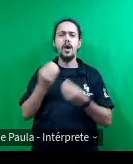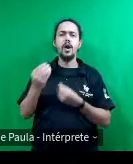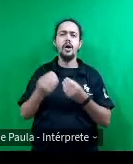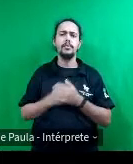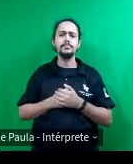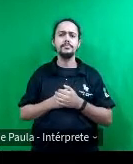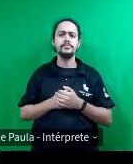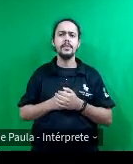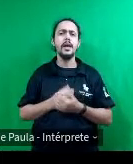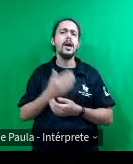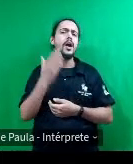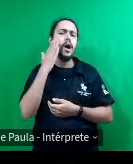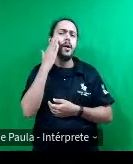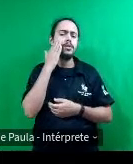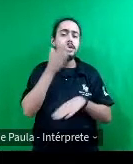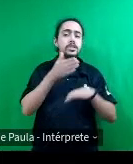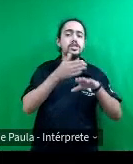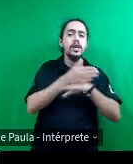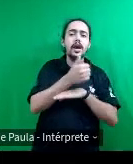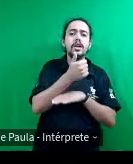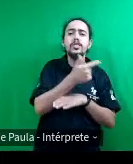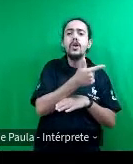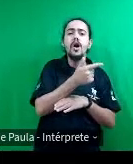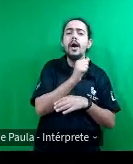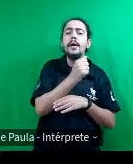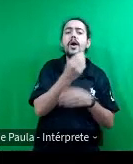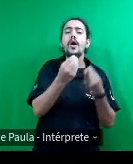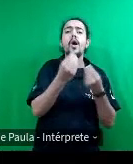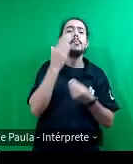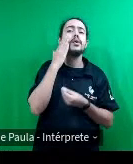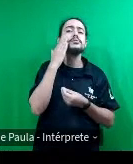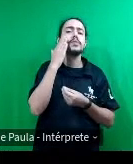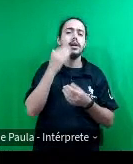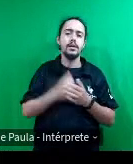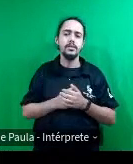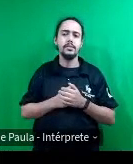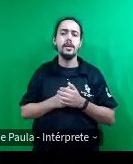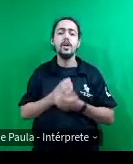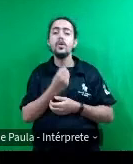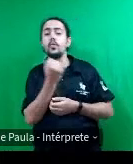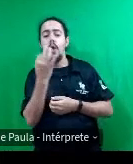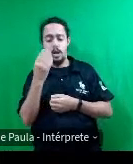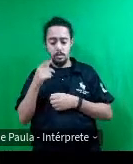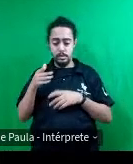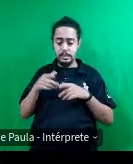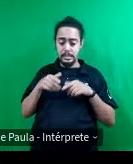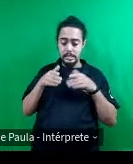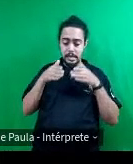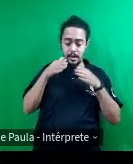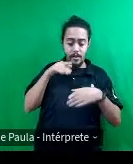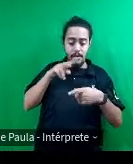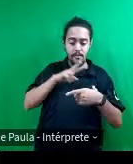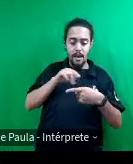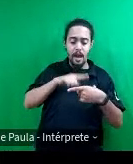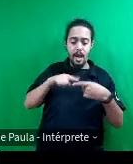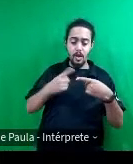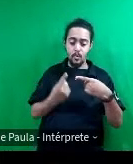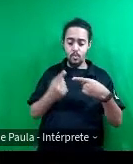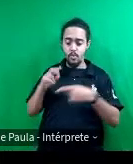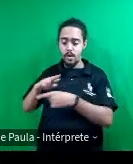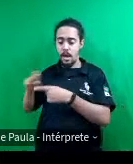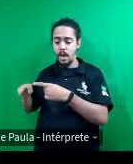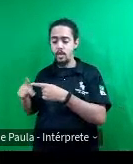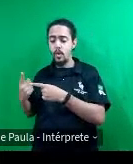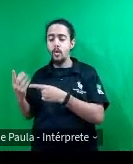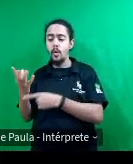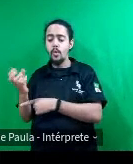chegando 12 amperes nesse nó? Quanto que vai descer pelo R1? Quanto que vai descer pelo R2? A somatória tem que dar